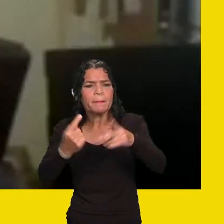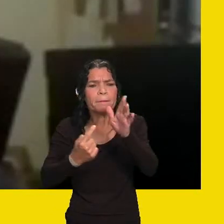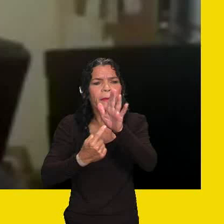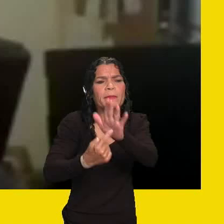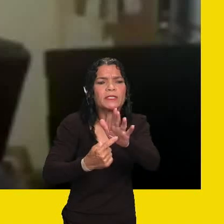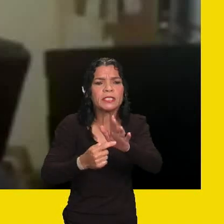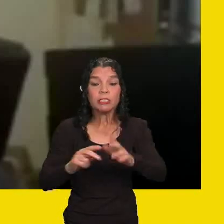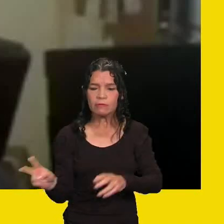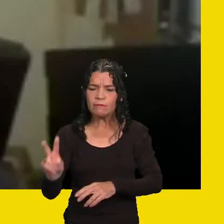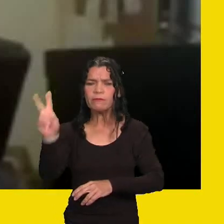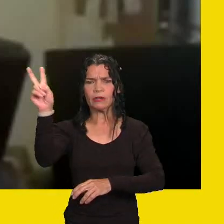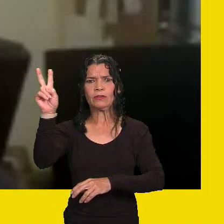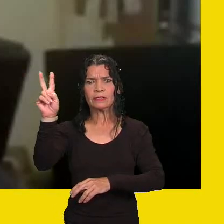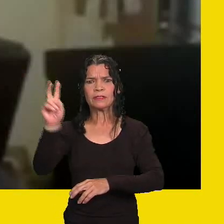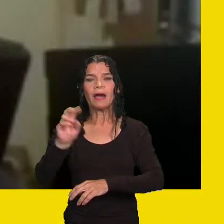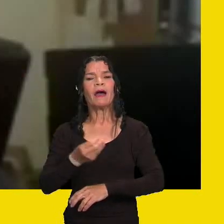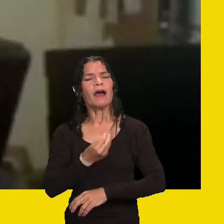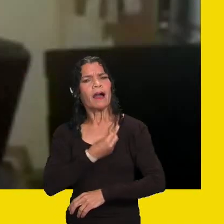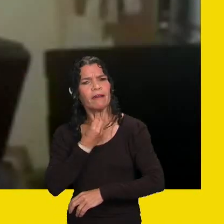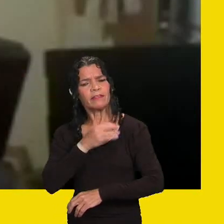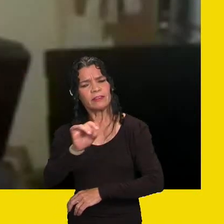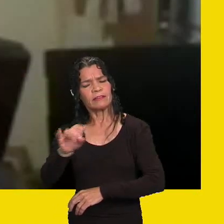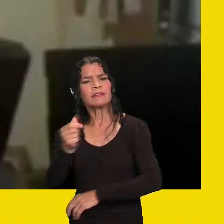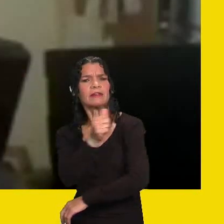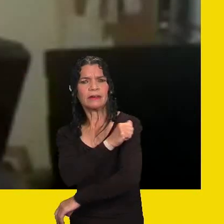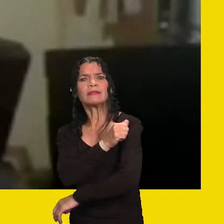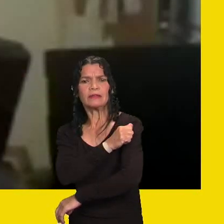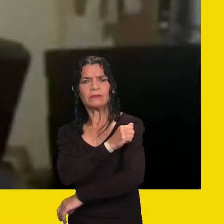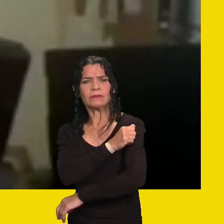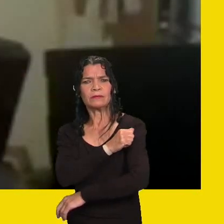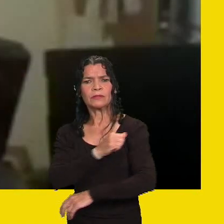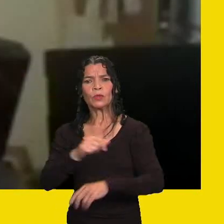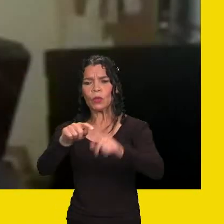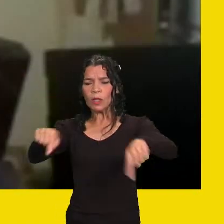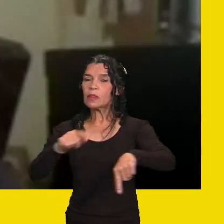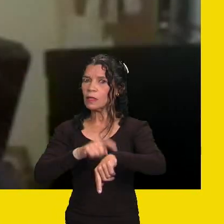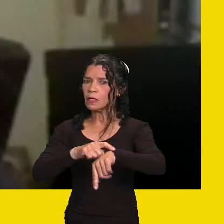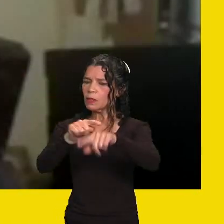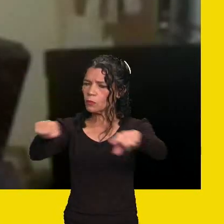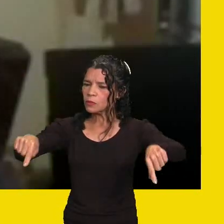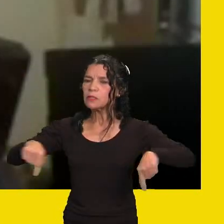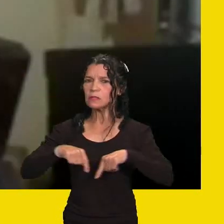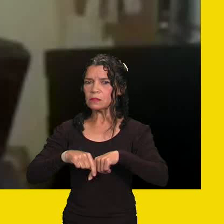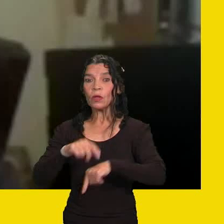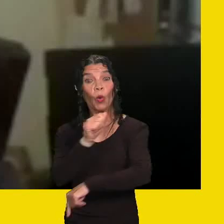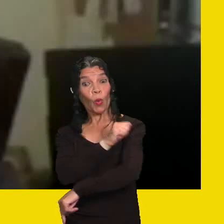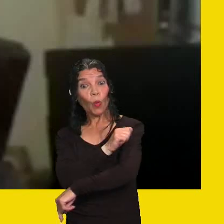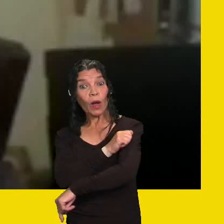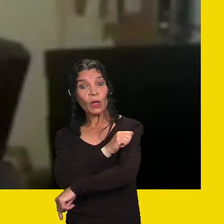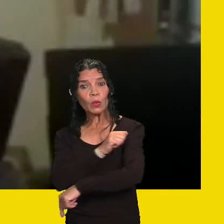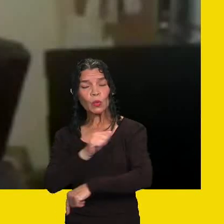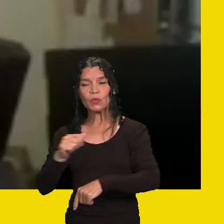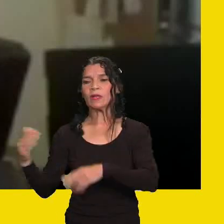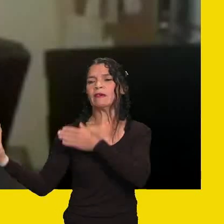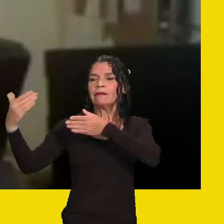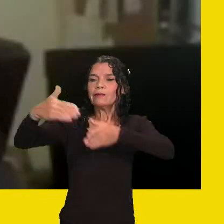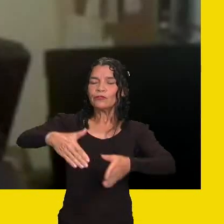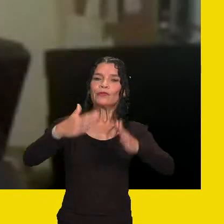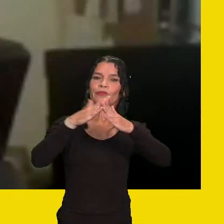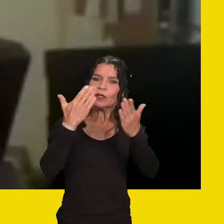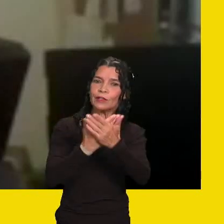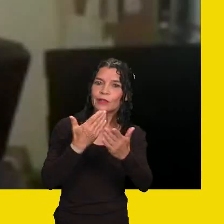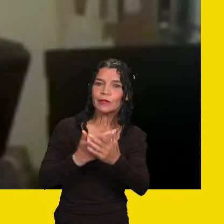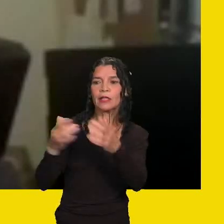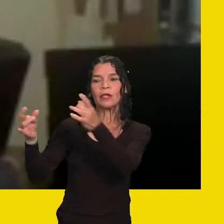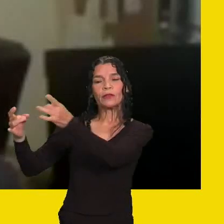valorizo muito o tempo que meu aluno está na sala de aula. Esse aluno, ele saiu de casa, ele deixou a